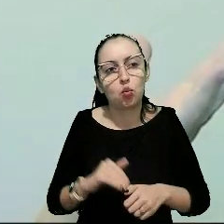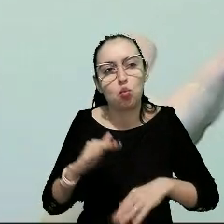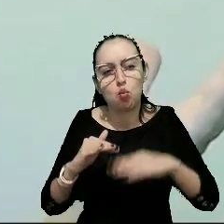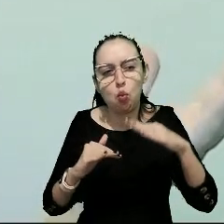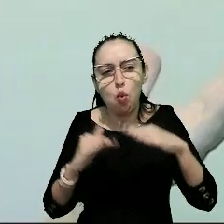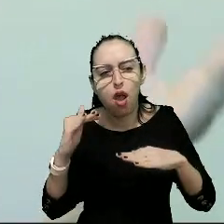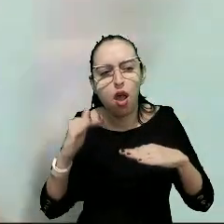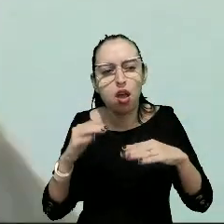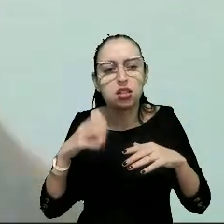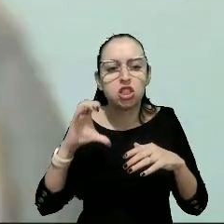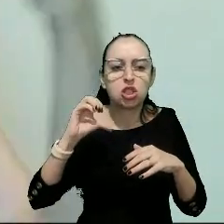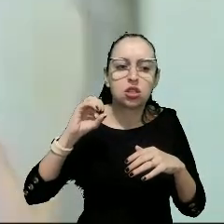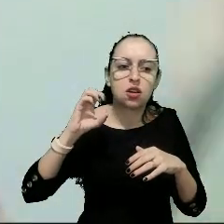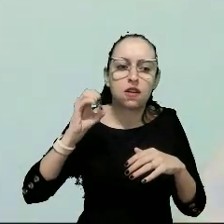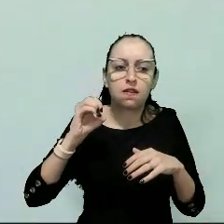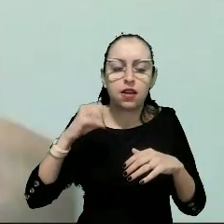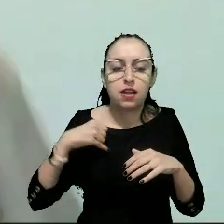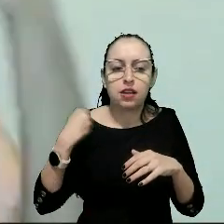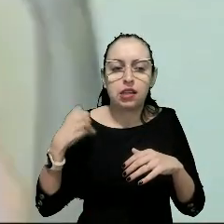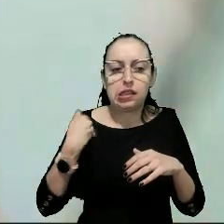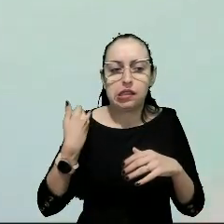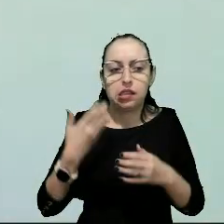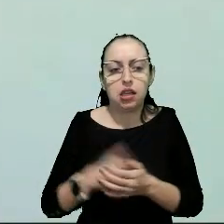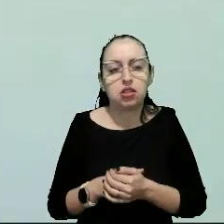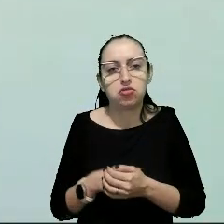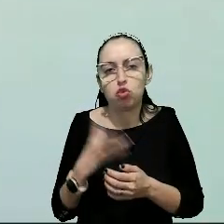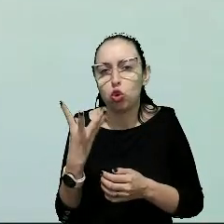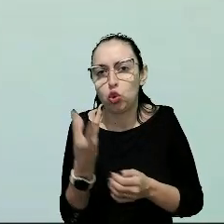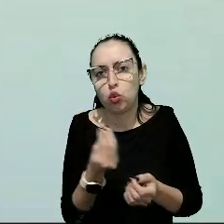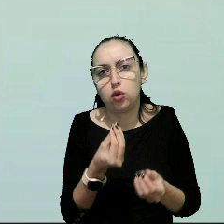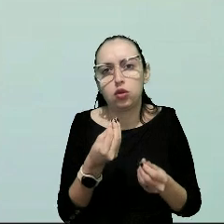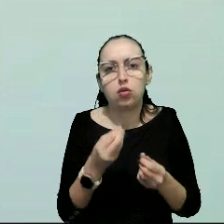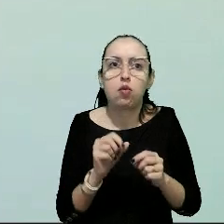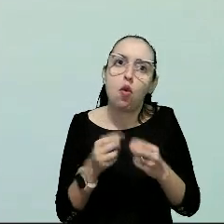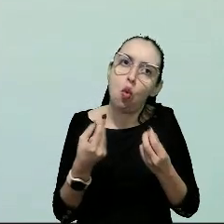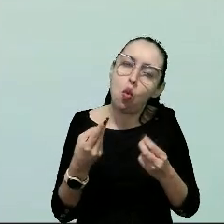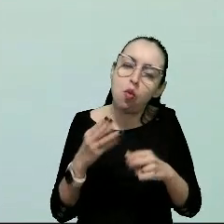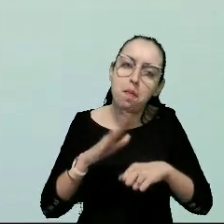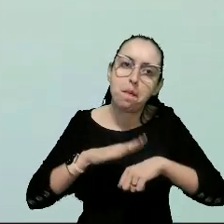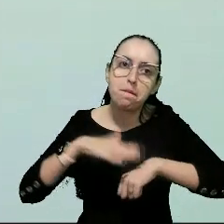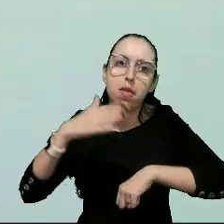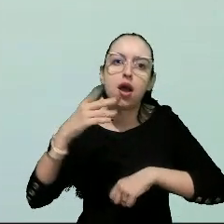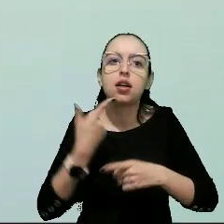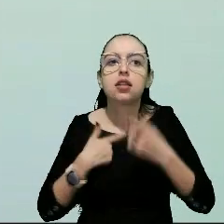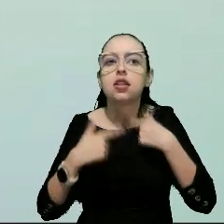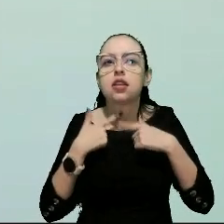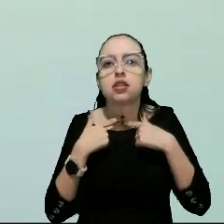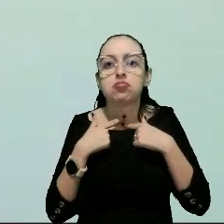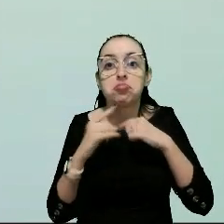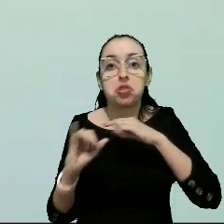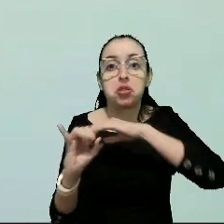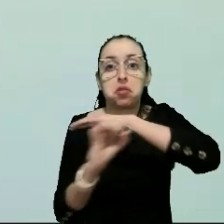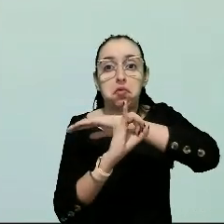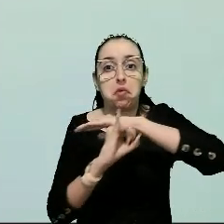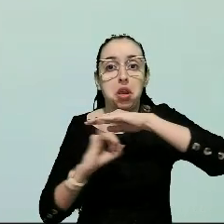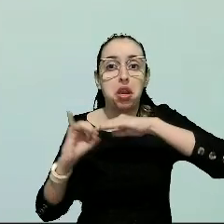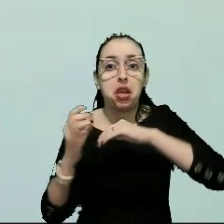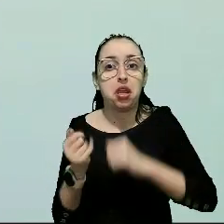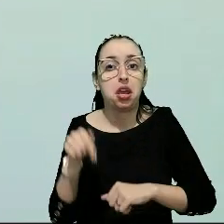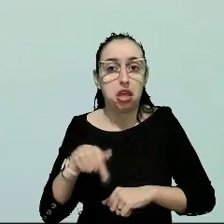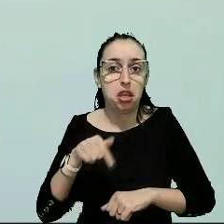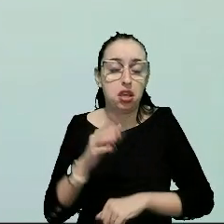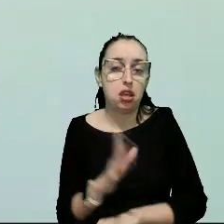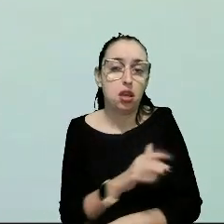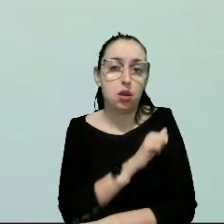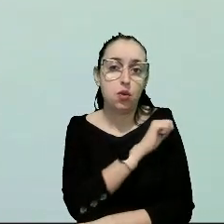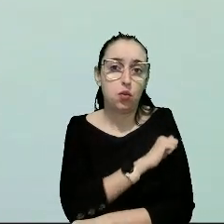Obviamente, com quase 90 anos eu já tinha tudo e muito mais do que qualquer pessoa poderia desejar. Tinha até uma ilha aqui